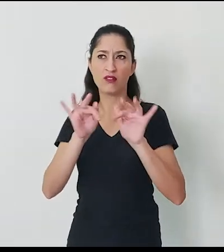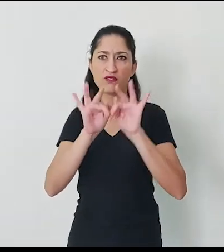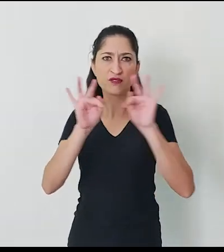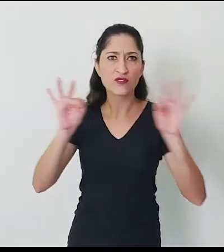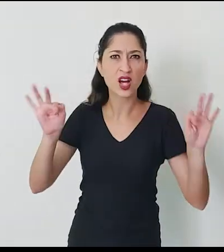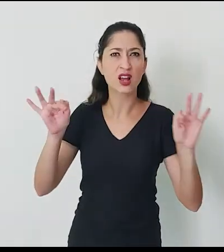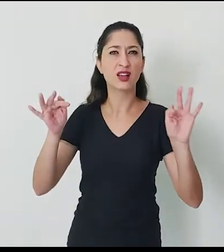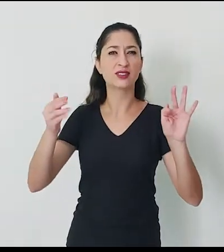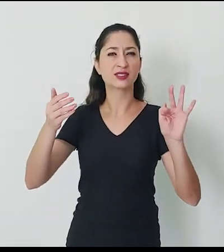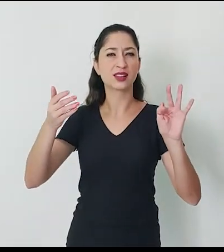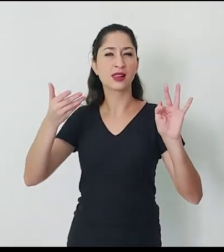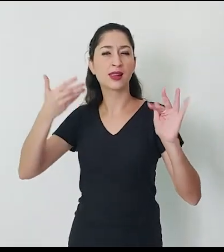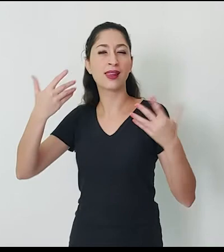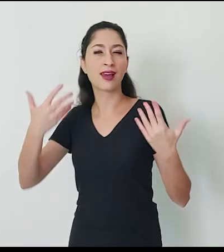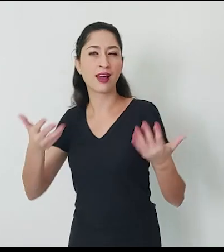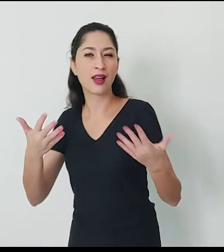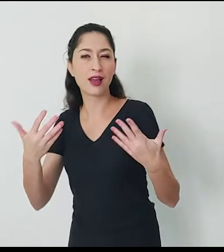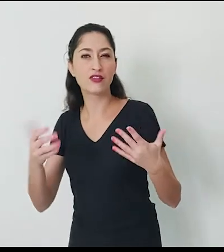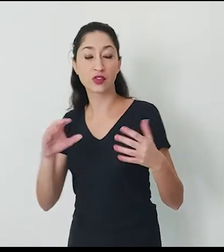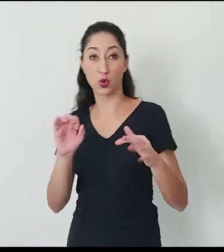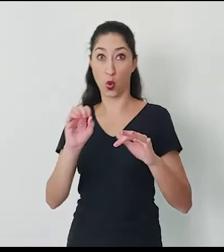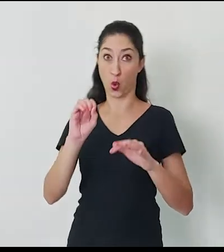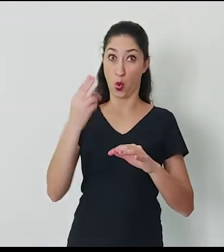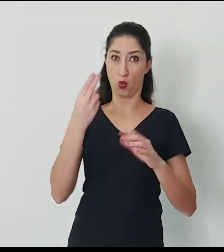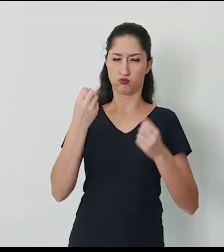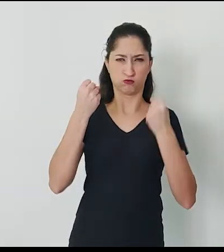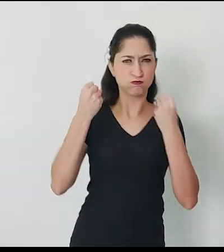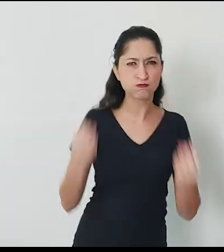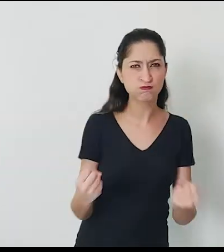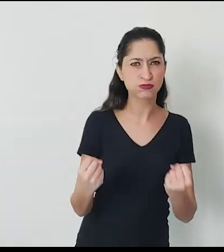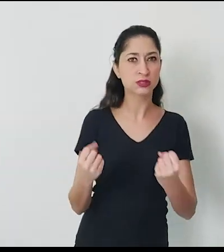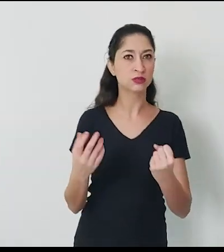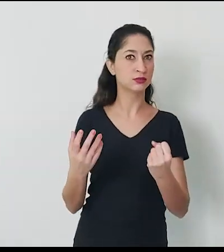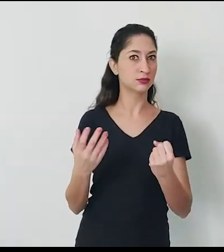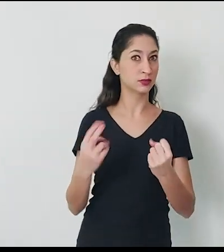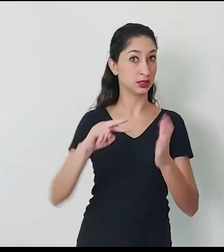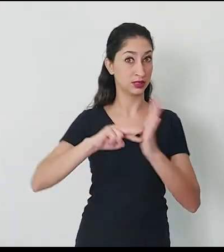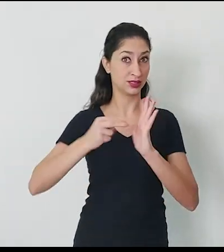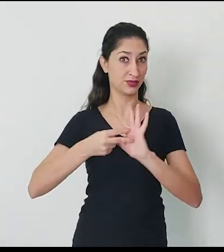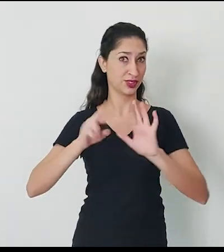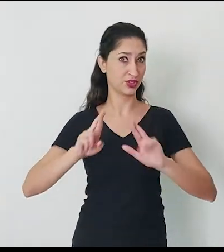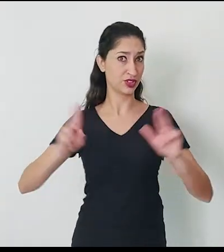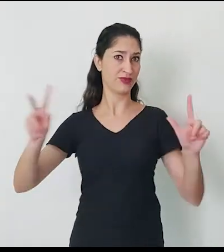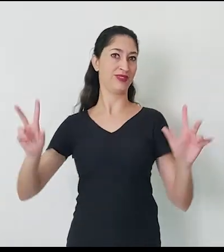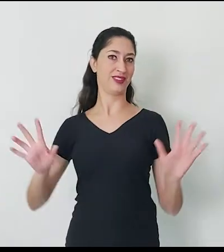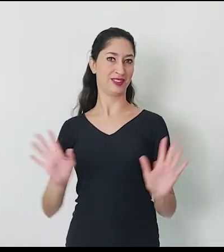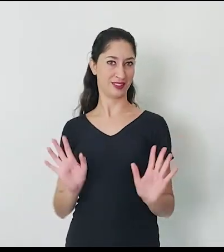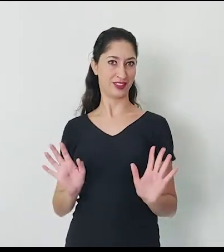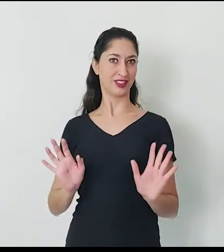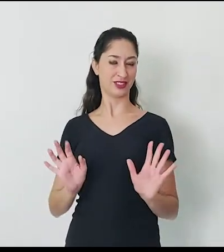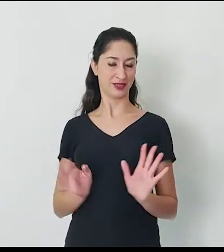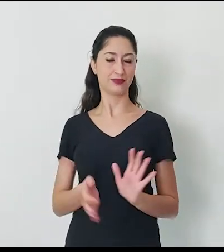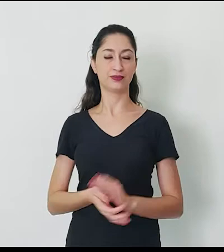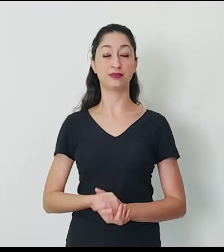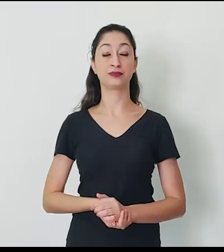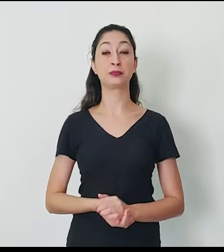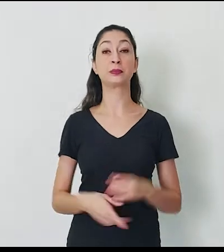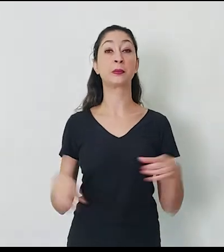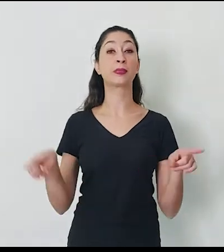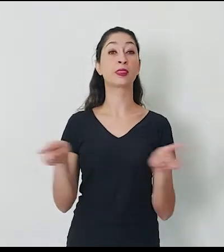pesada, mais leve, sabe? Isso faz uma diferença gigante dentro do nosso texto.